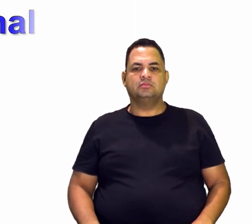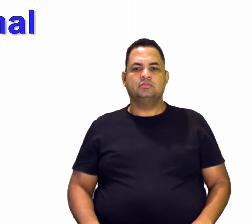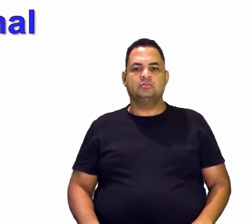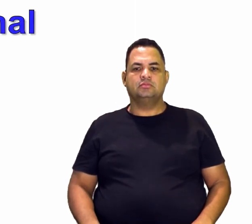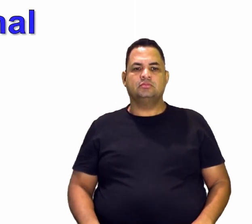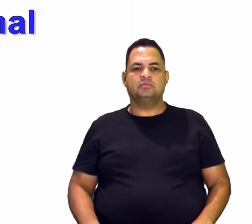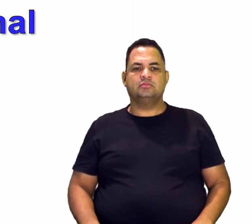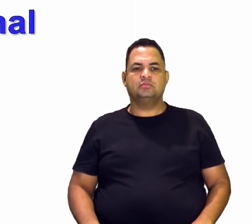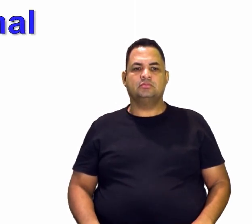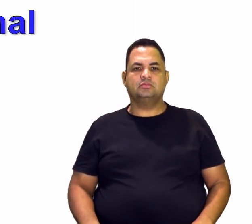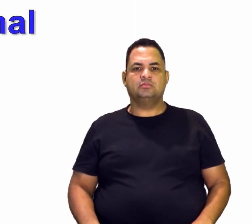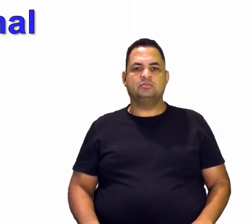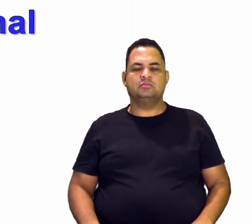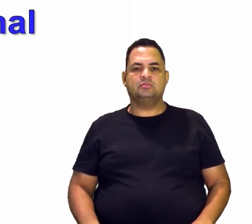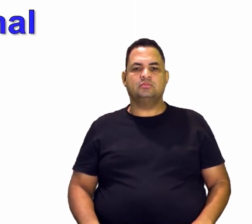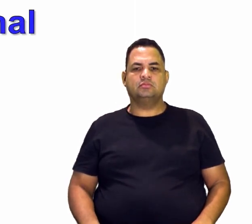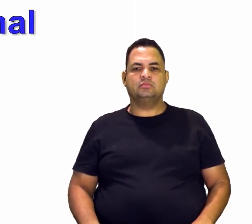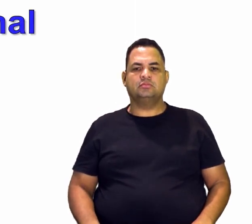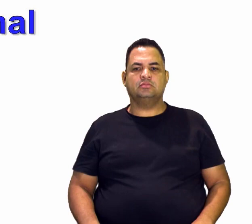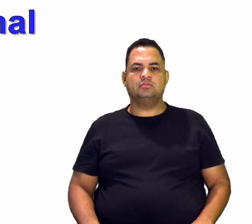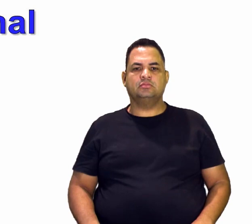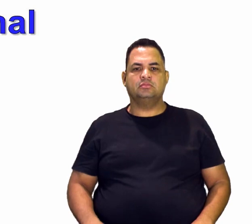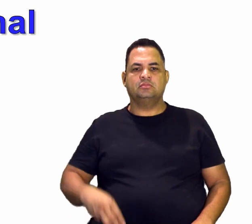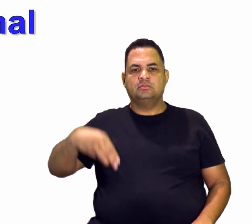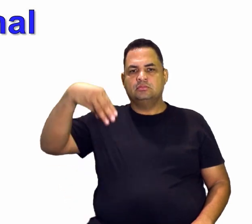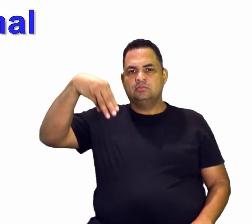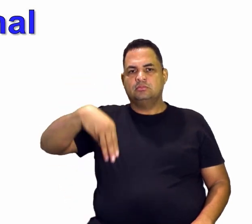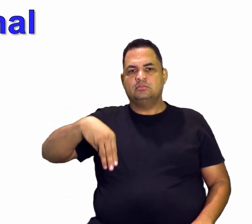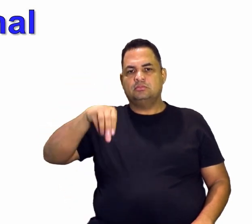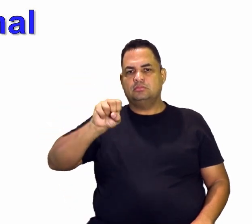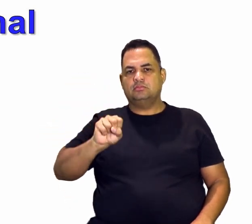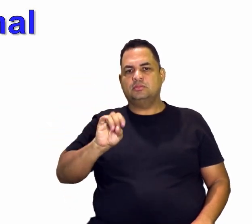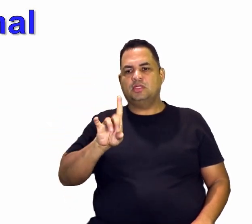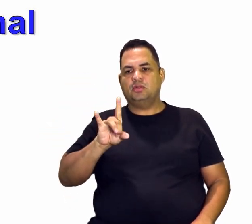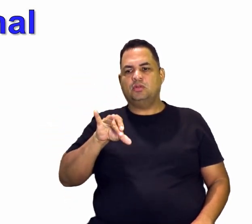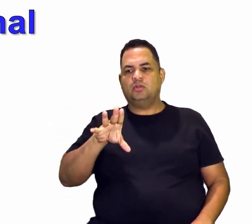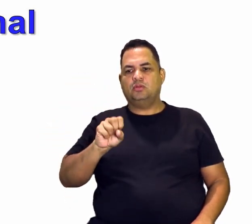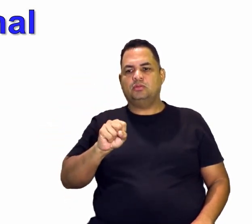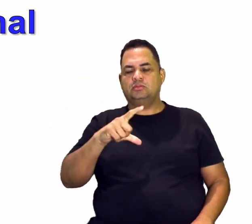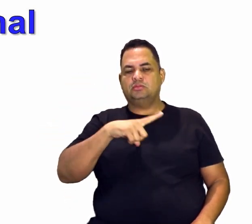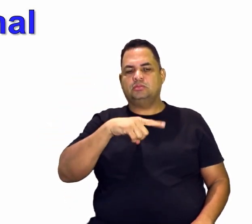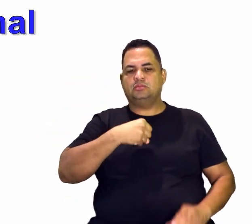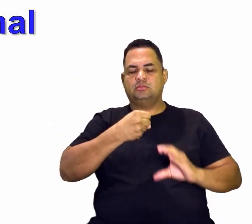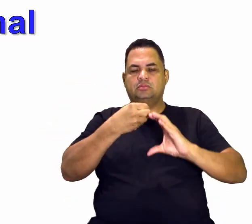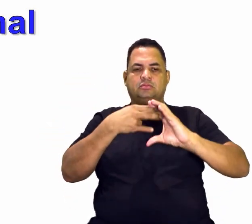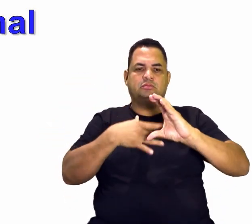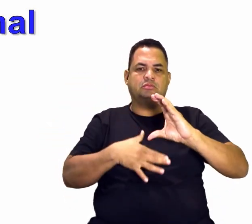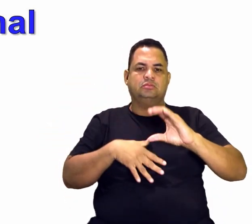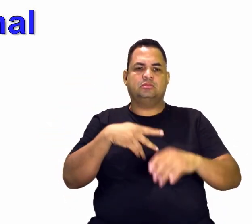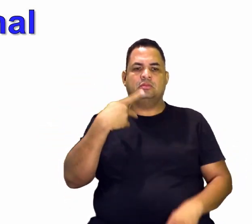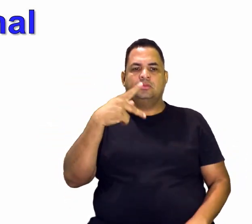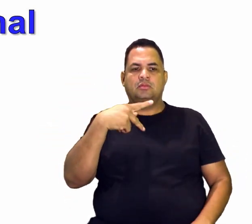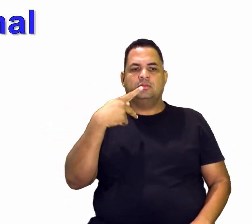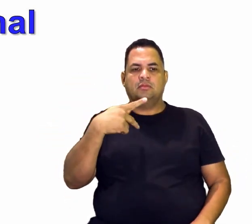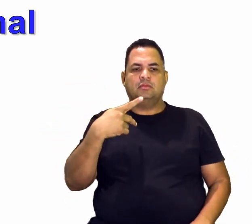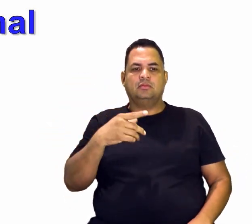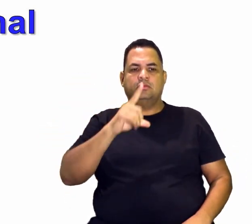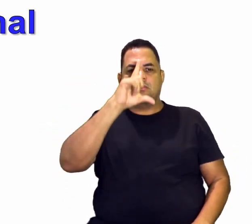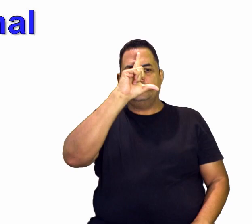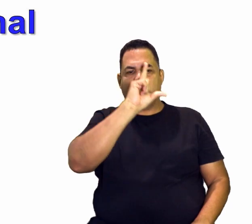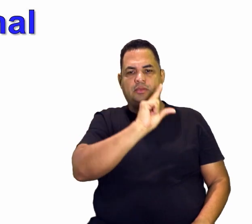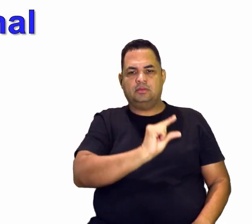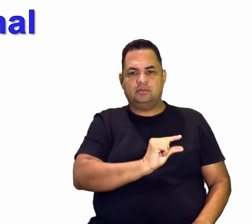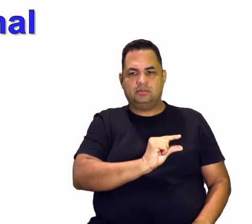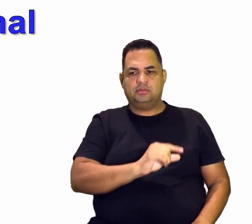Vai lá, prof. Vamos lá, então. A meiose, né, pessoal, ela tem uma função, como eu falei,